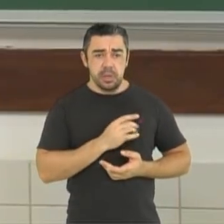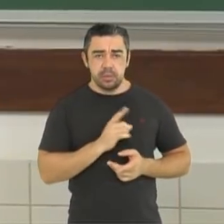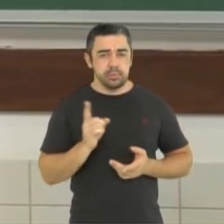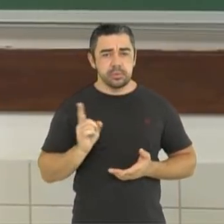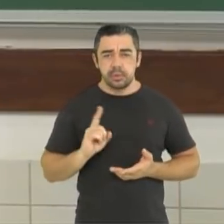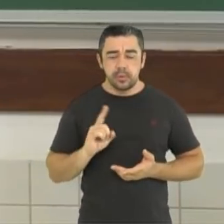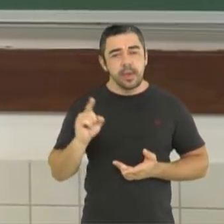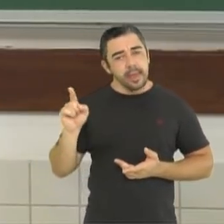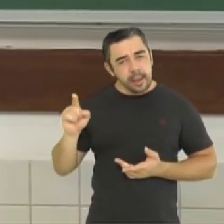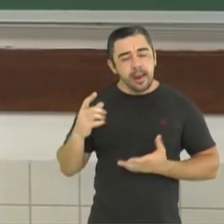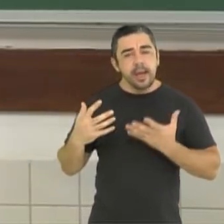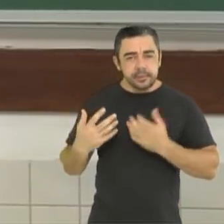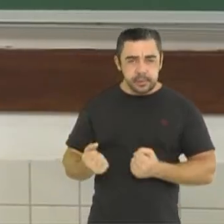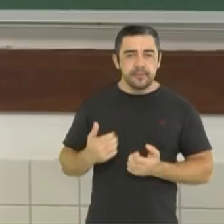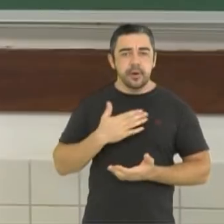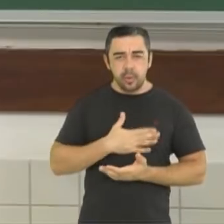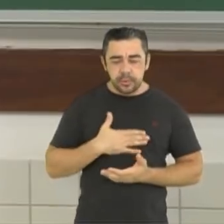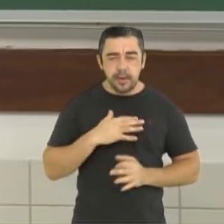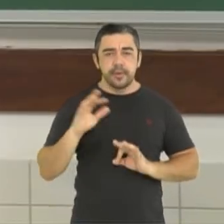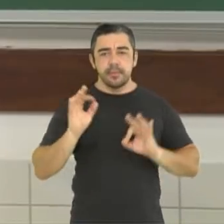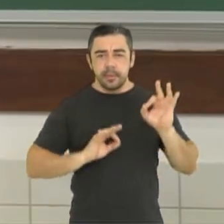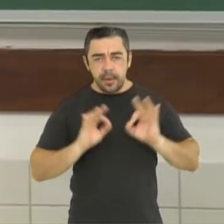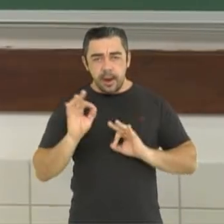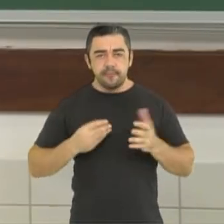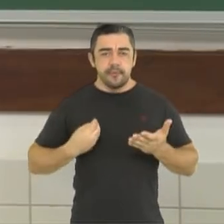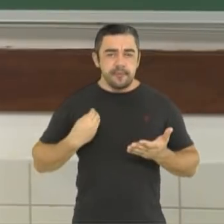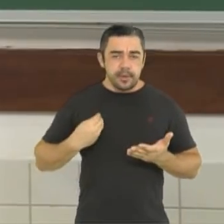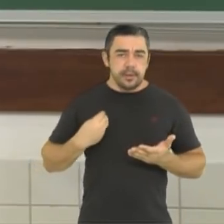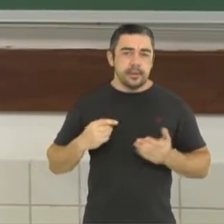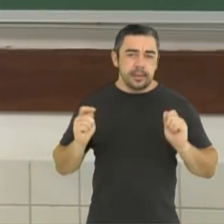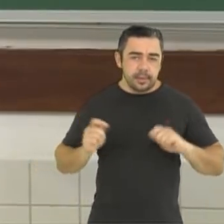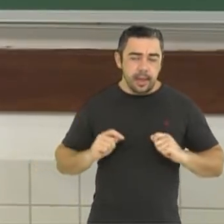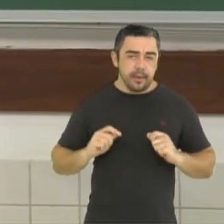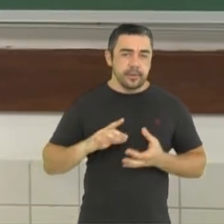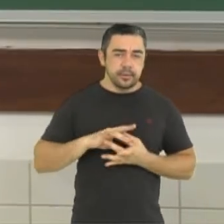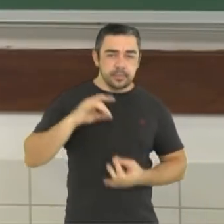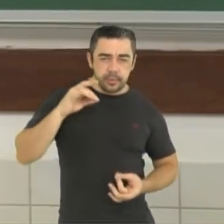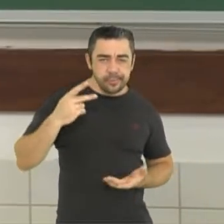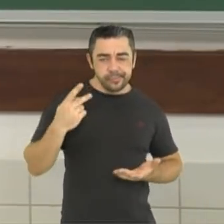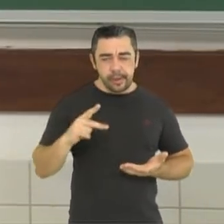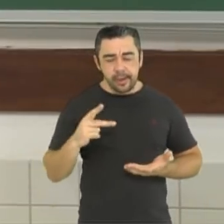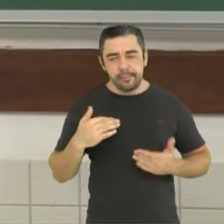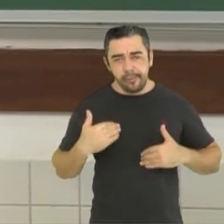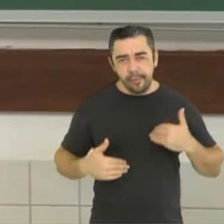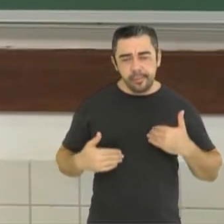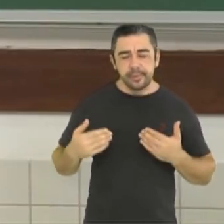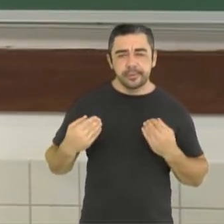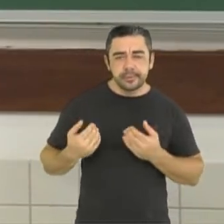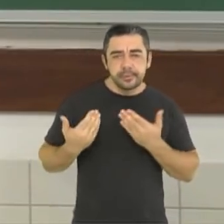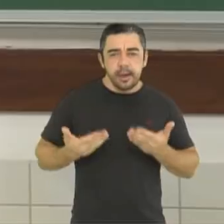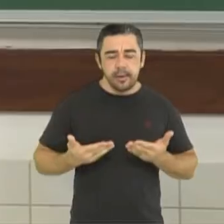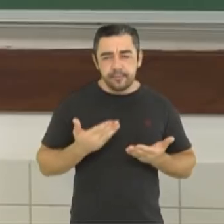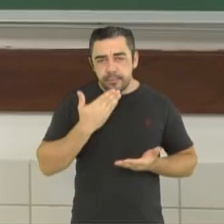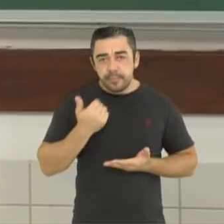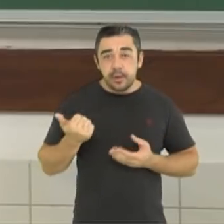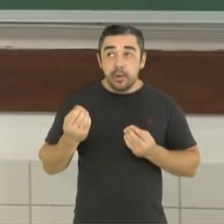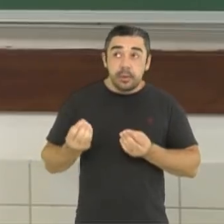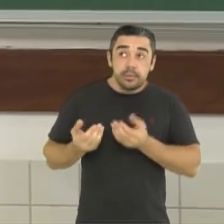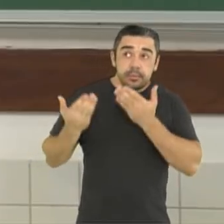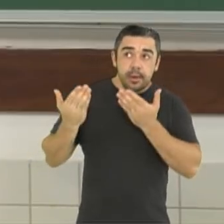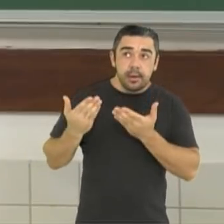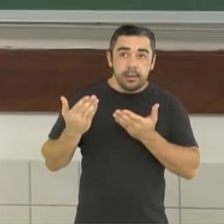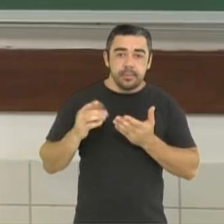medonho, não. Para eles se preparavam, né, espiritualmente, se preparavam fisicamente para dar o melhor